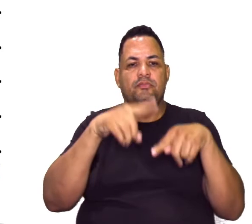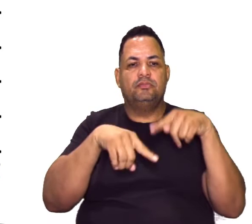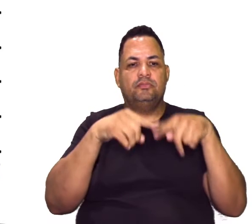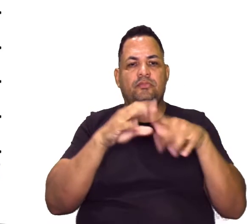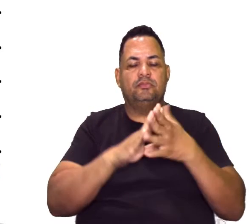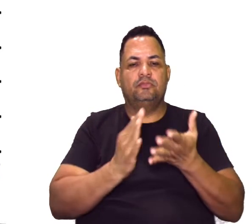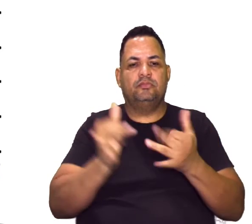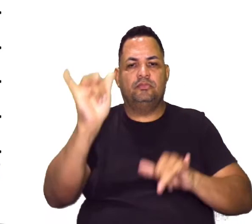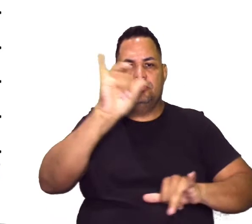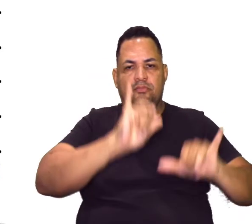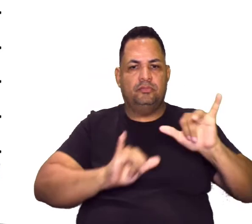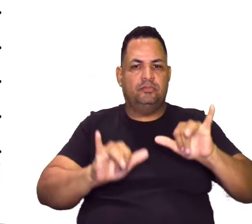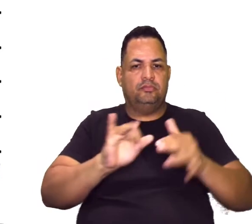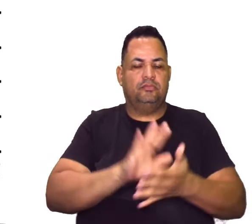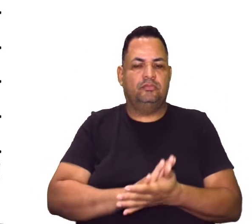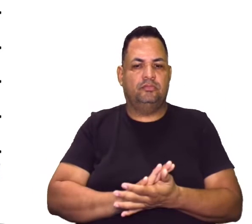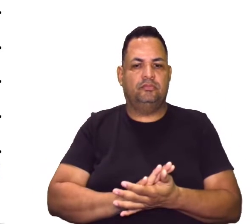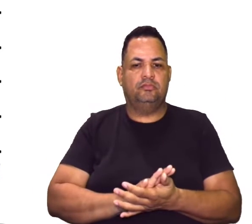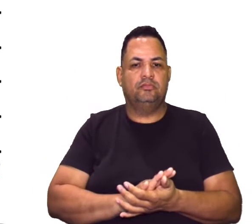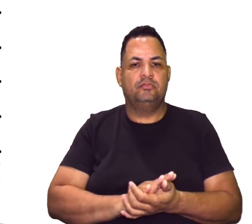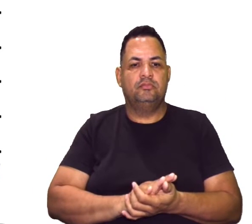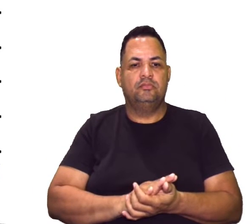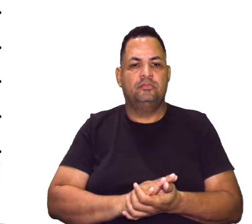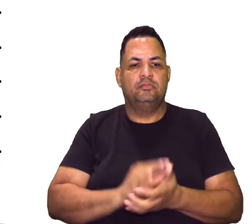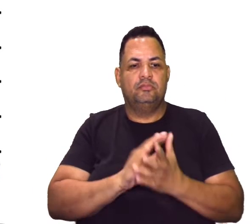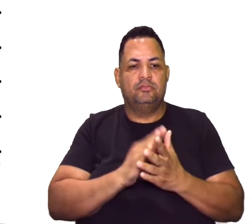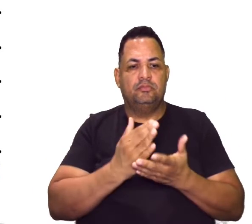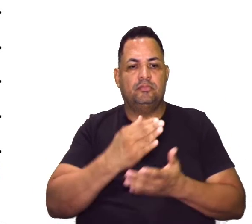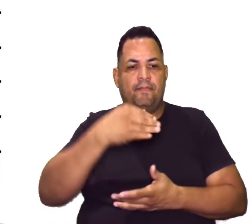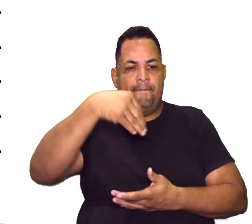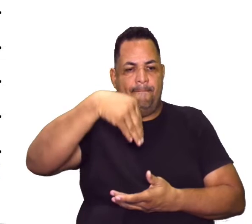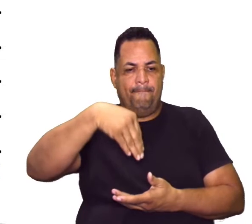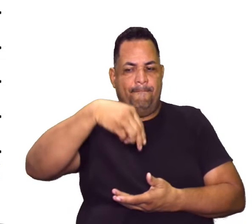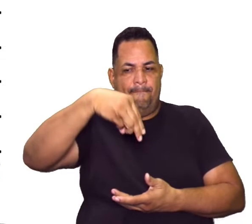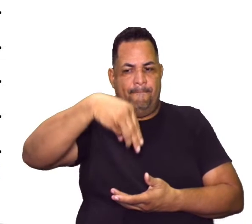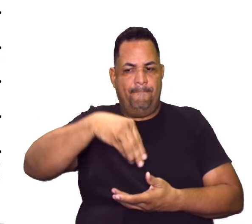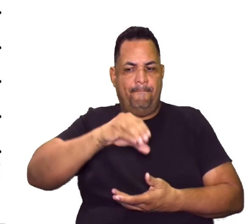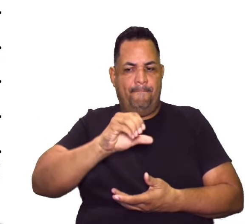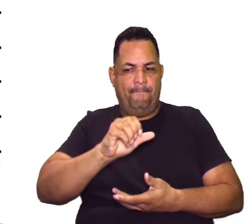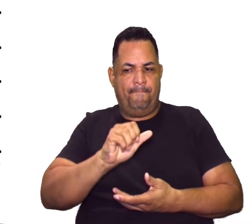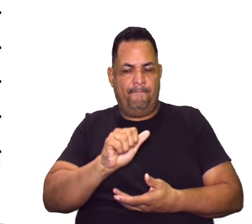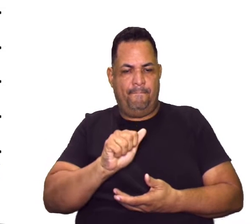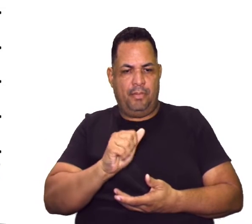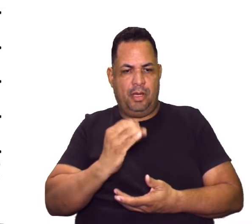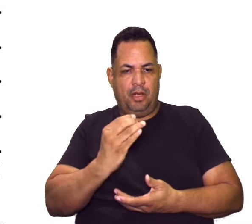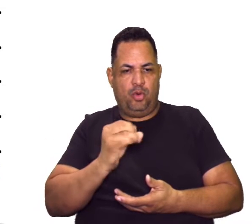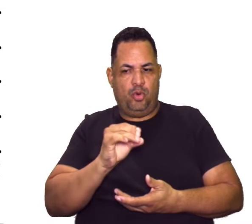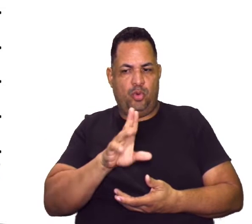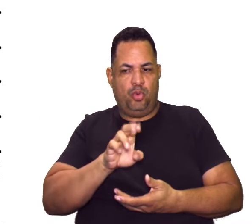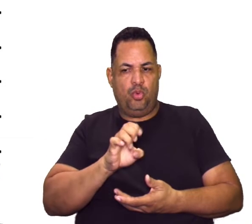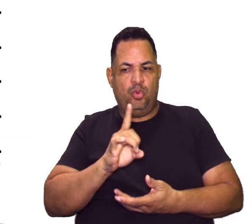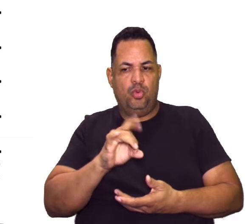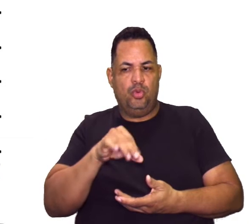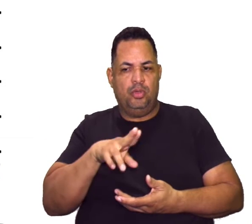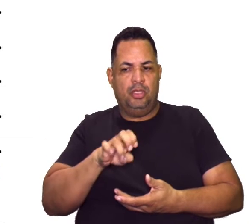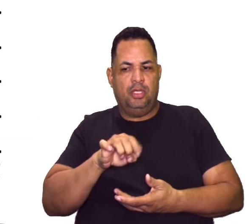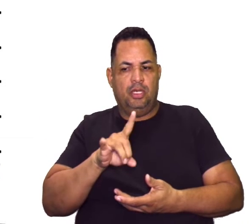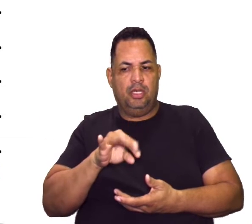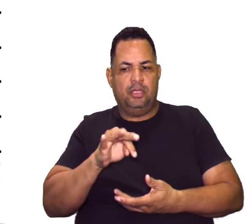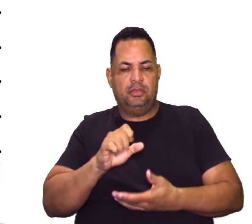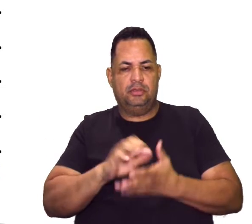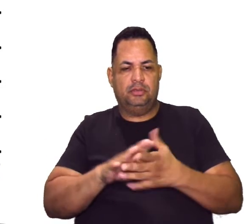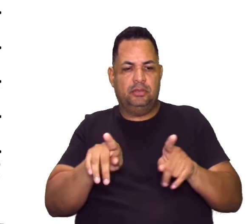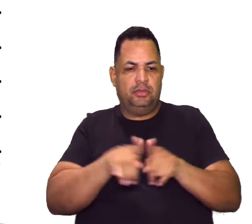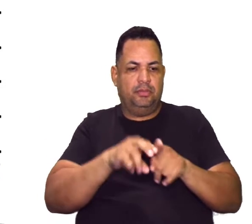químicas, consideradas como macronutrientes e micronutrientes. Nós temos a composição com